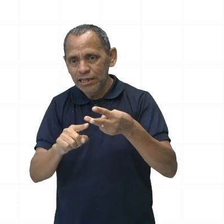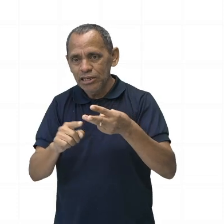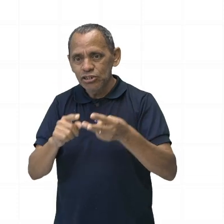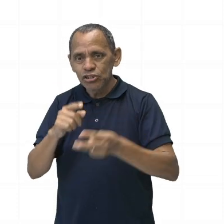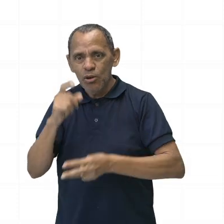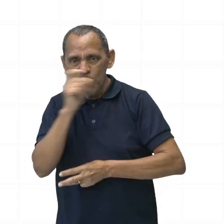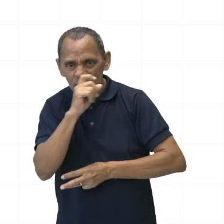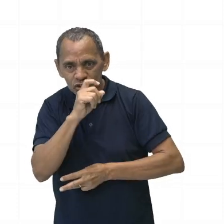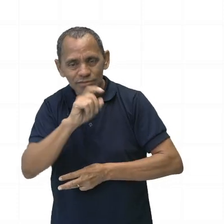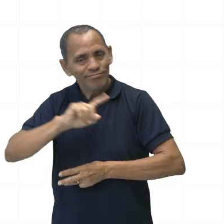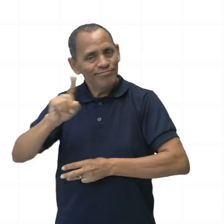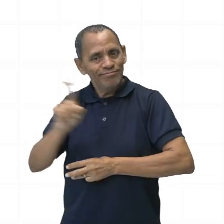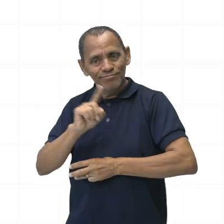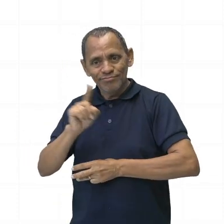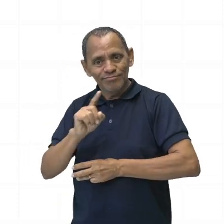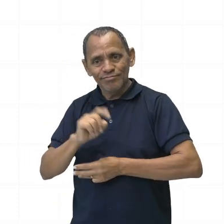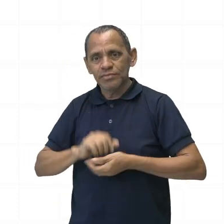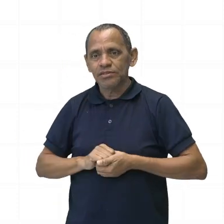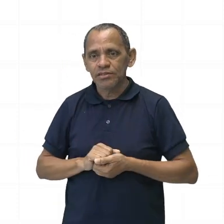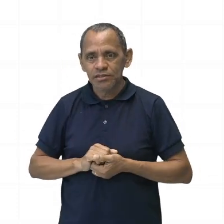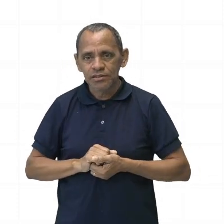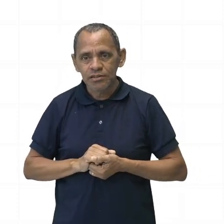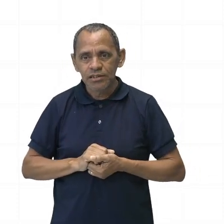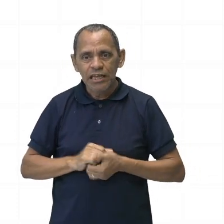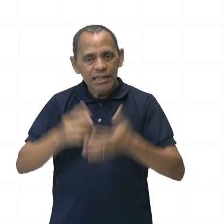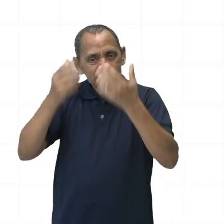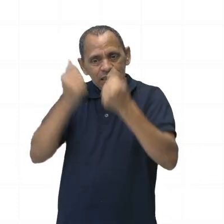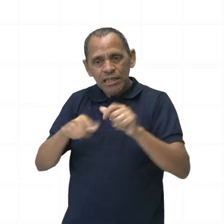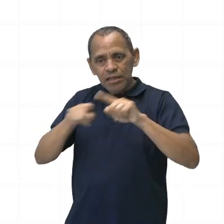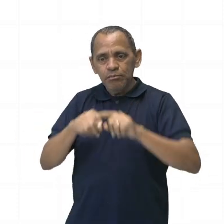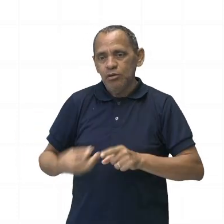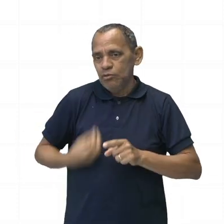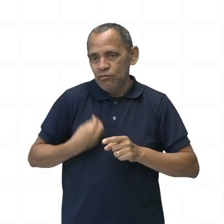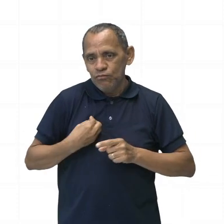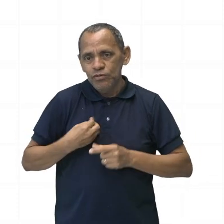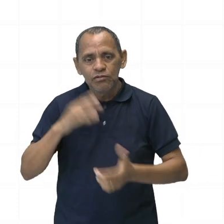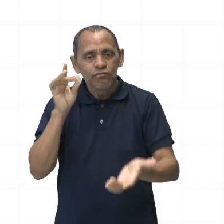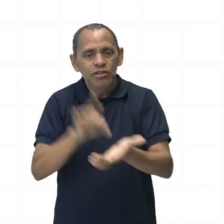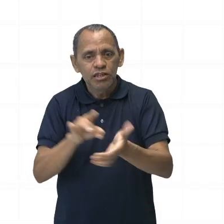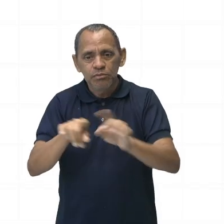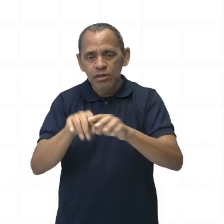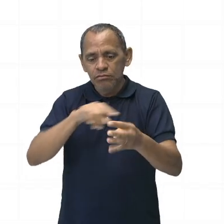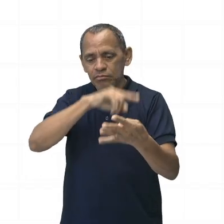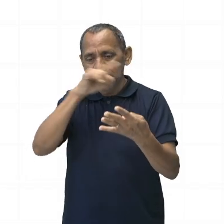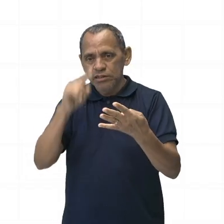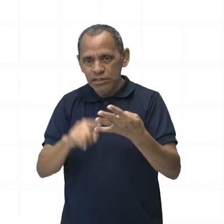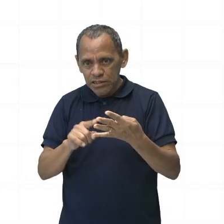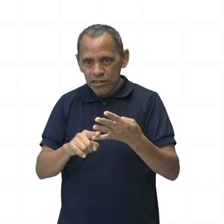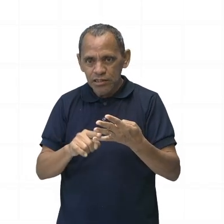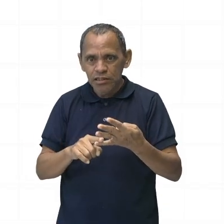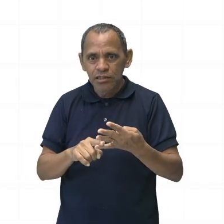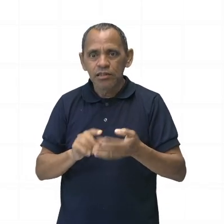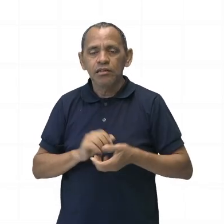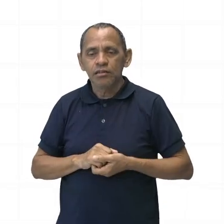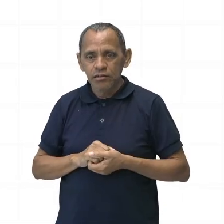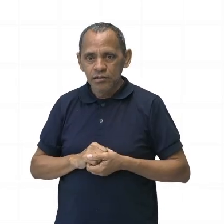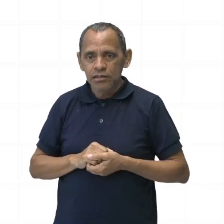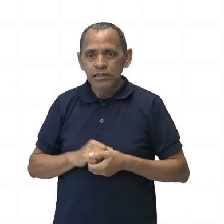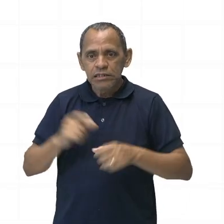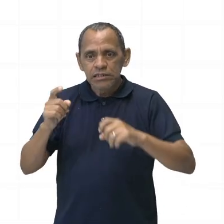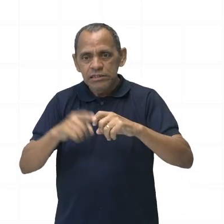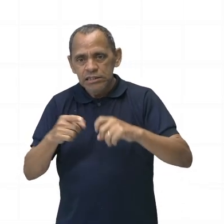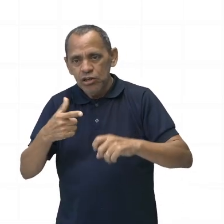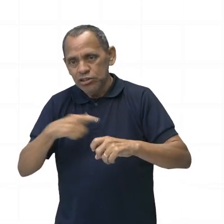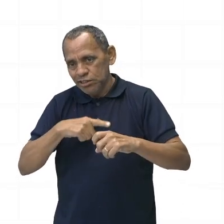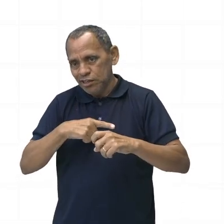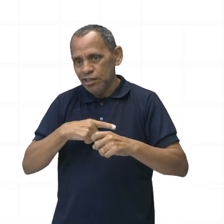de tolerância e uma vida na verdade. E 3, não fornicar, uma cultura de igualdade de direitos e